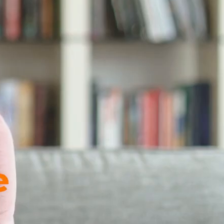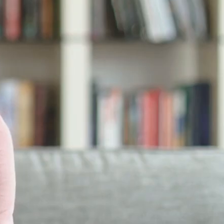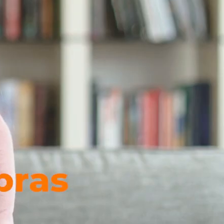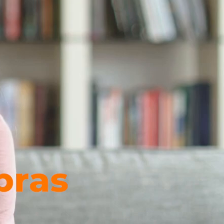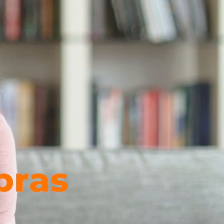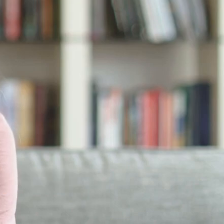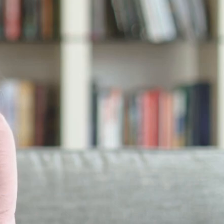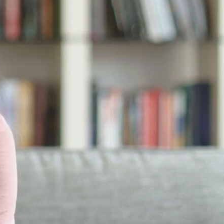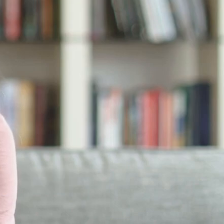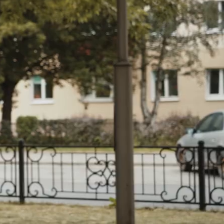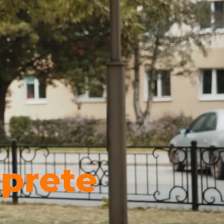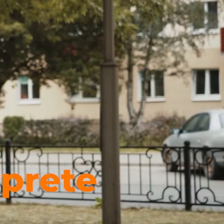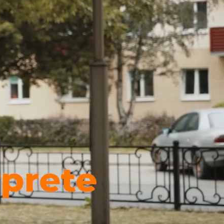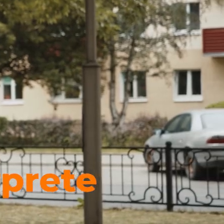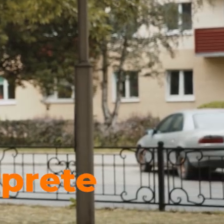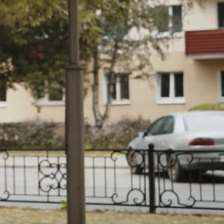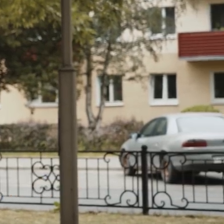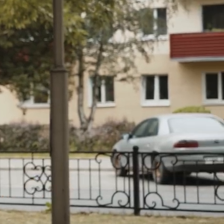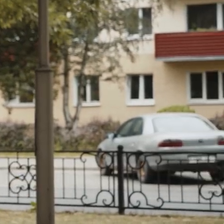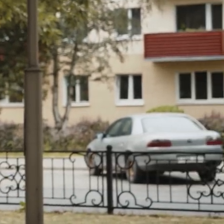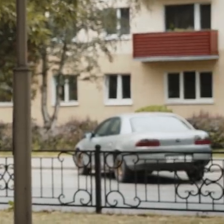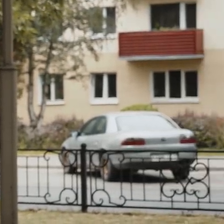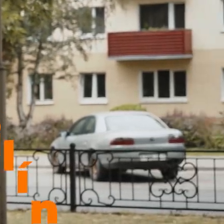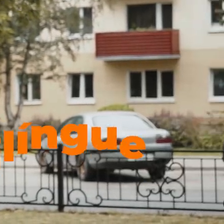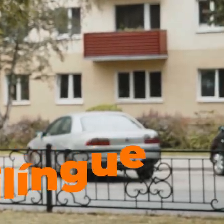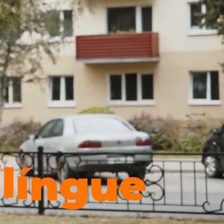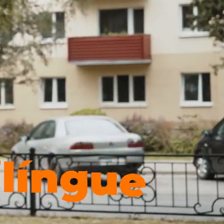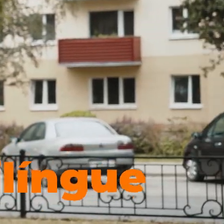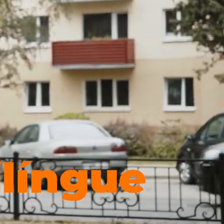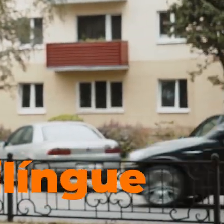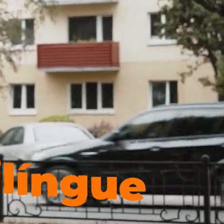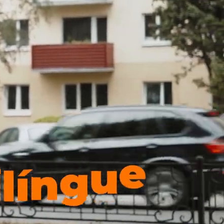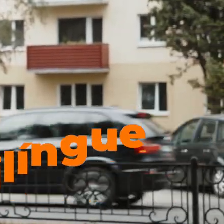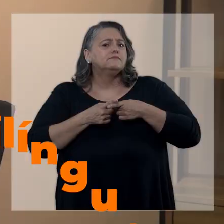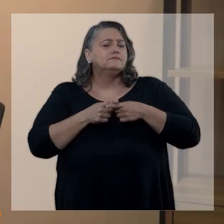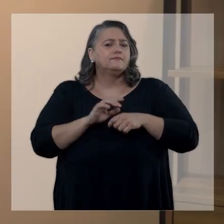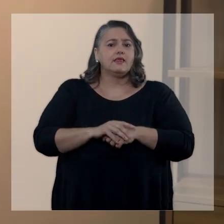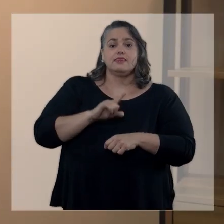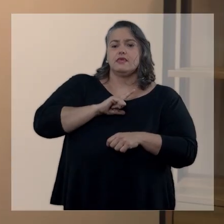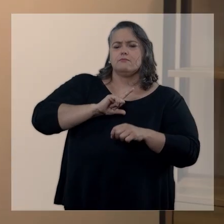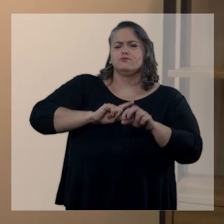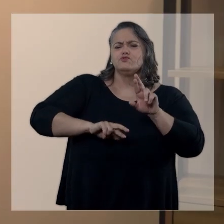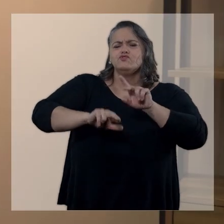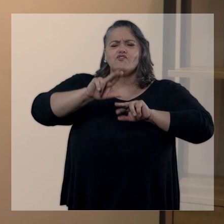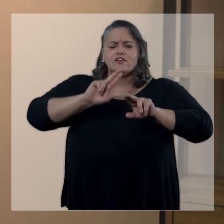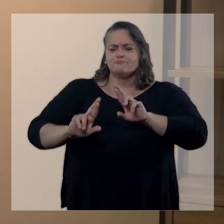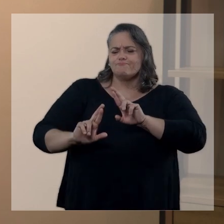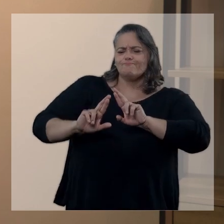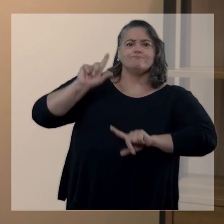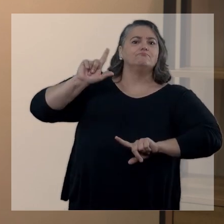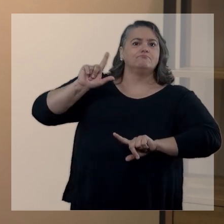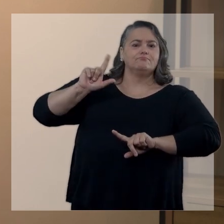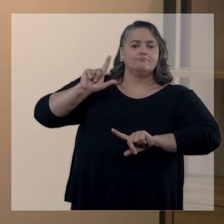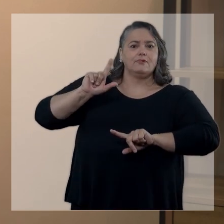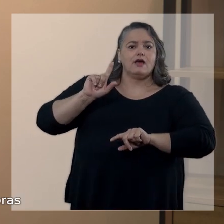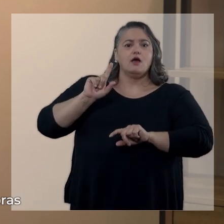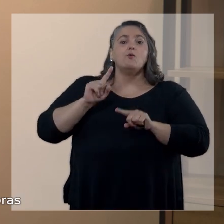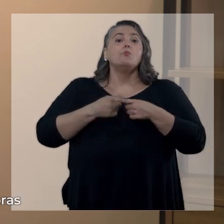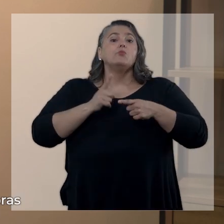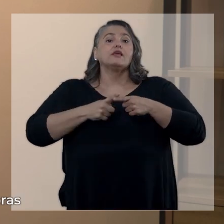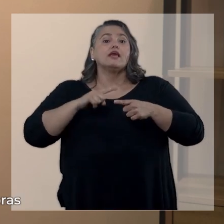professor de Libras ou tradutor-intérprete, você ainda se torna bilíngue. Temos diversos diferenciais.